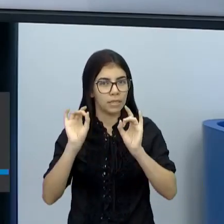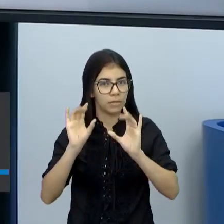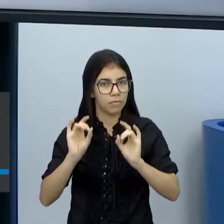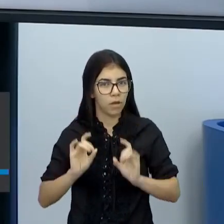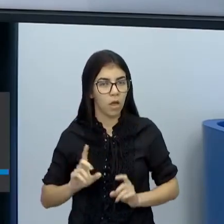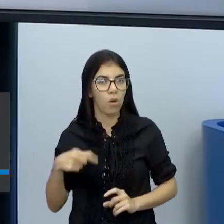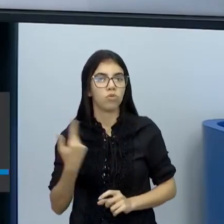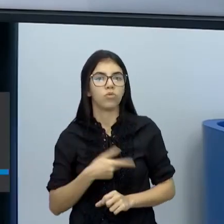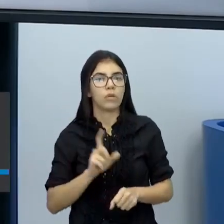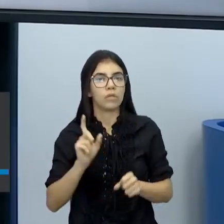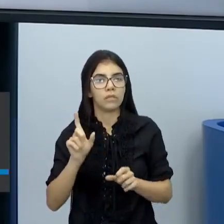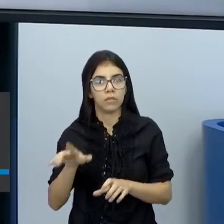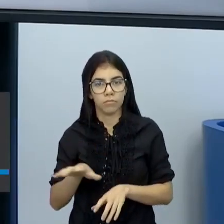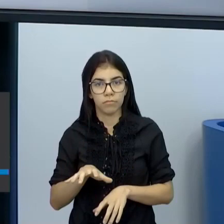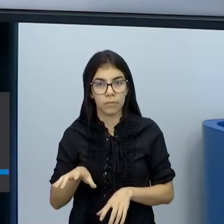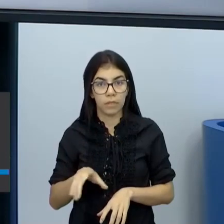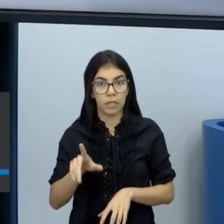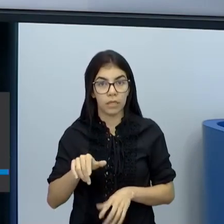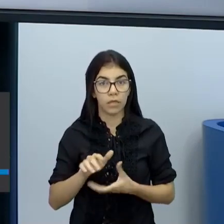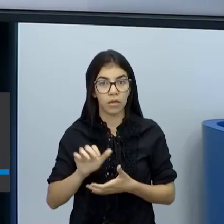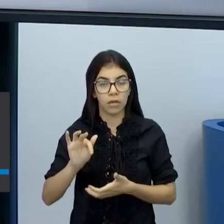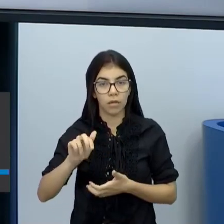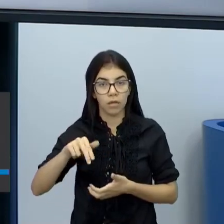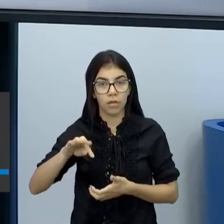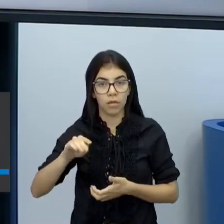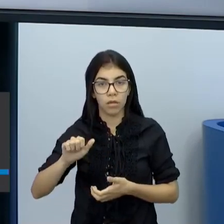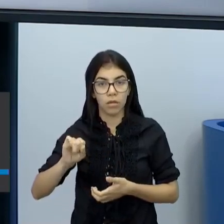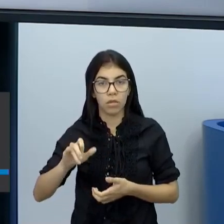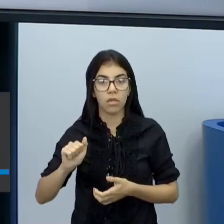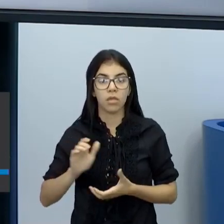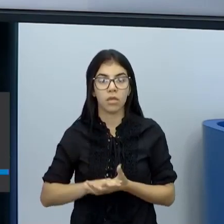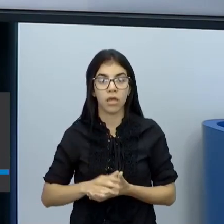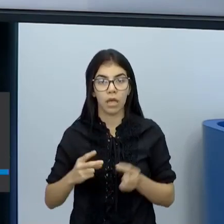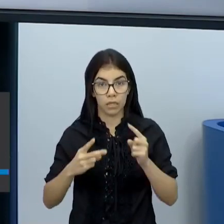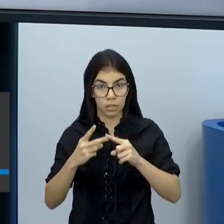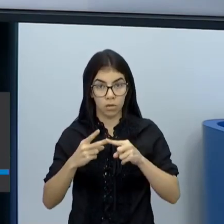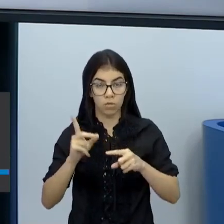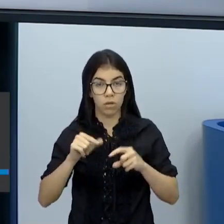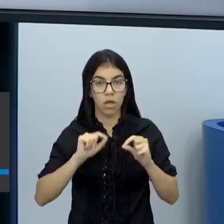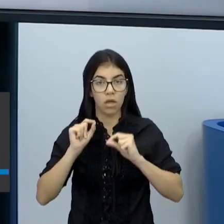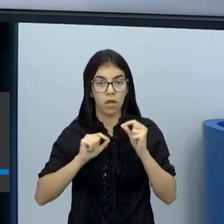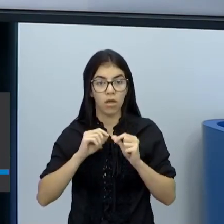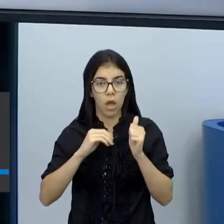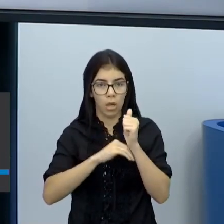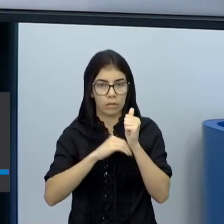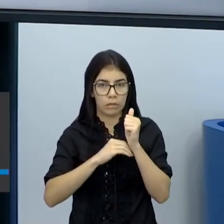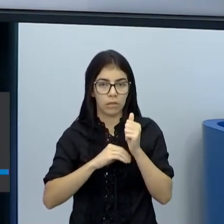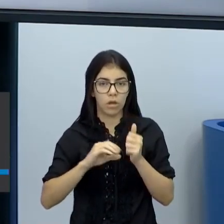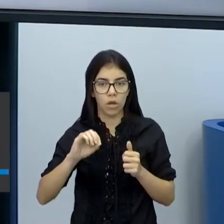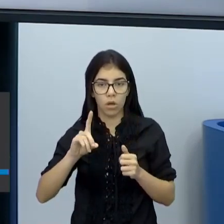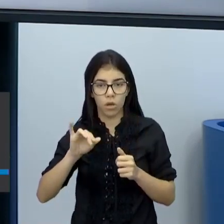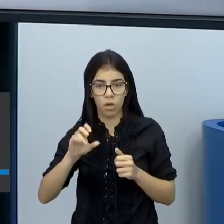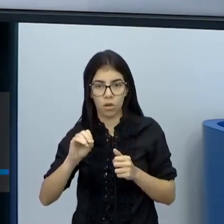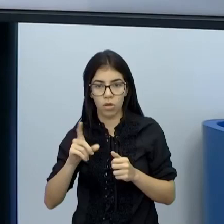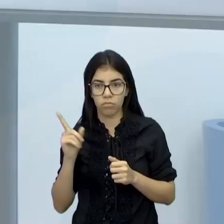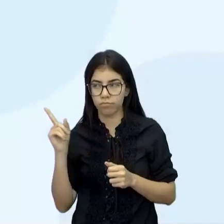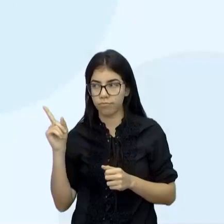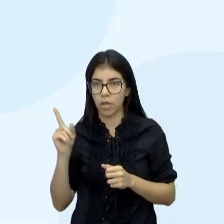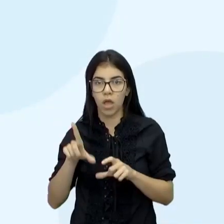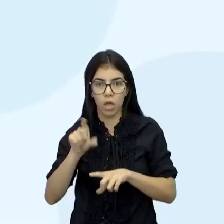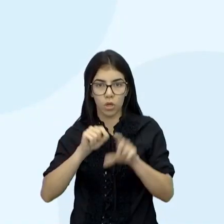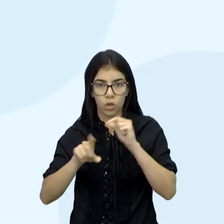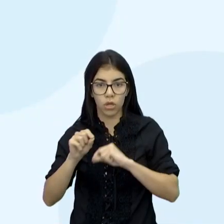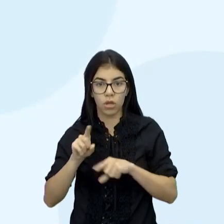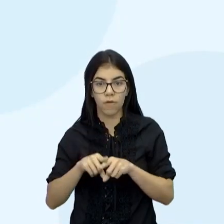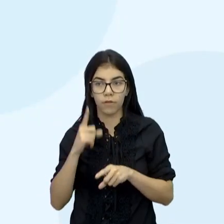quando a gente clica dentro de fantasia, que é a segunda aba que tem lá, né, em códigos, claro, com a Avery selecionada, tá?